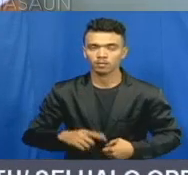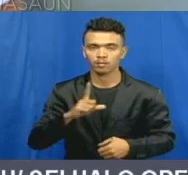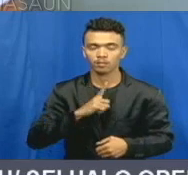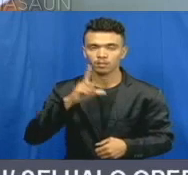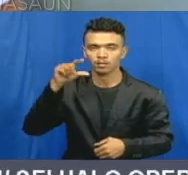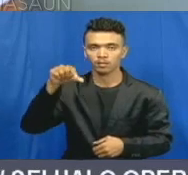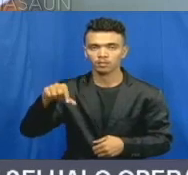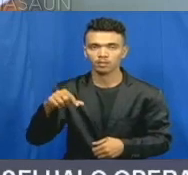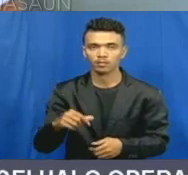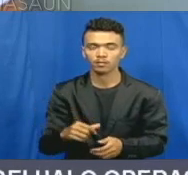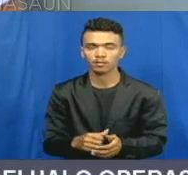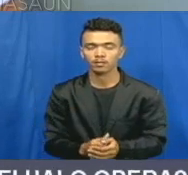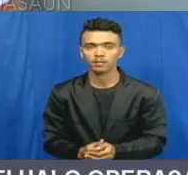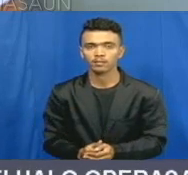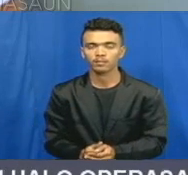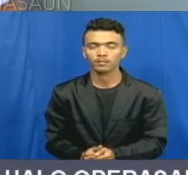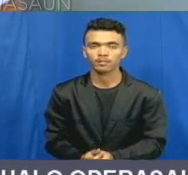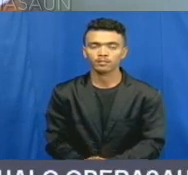itania